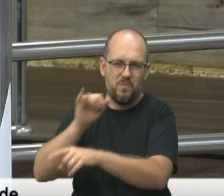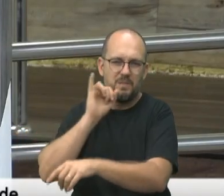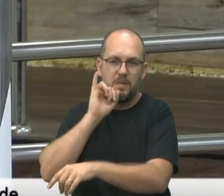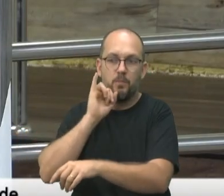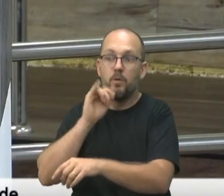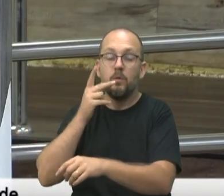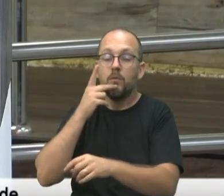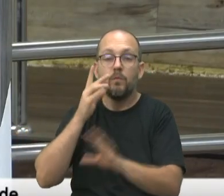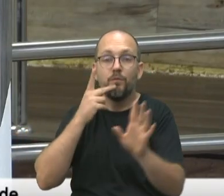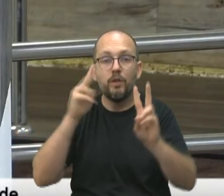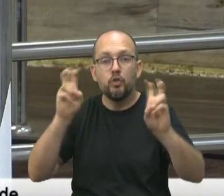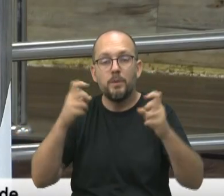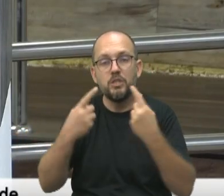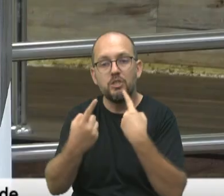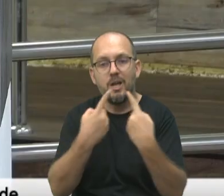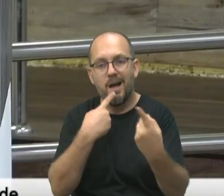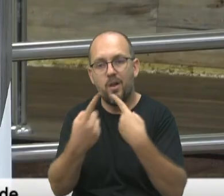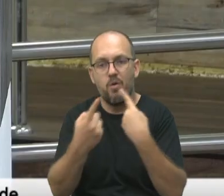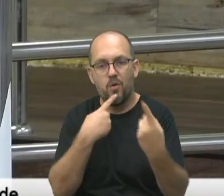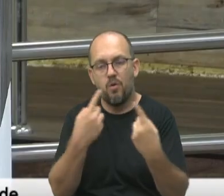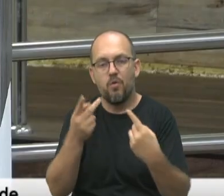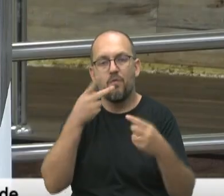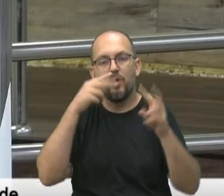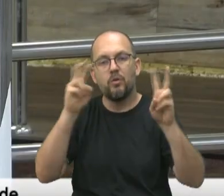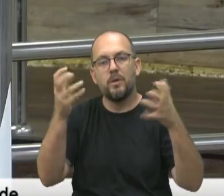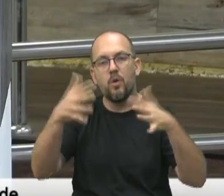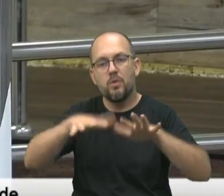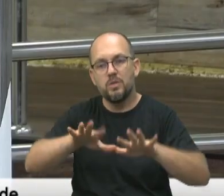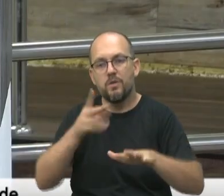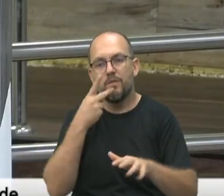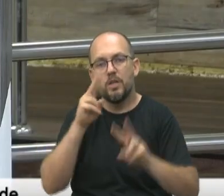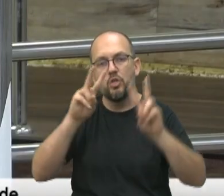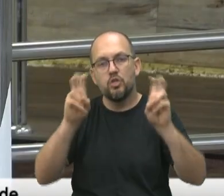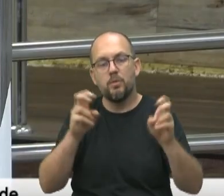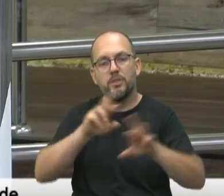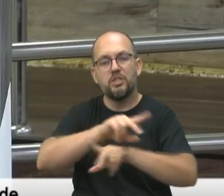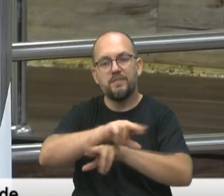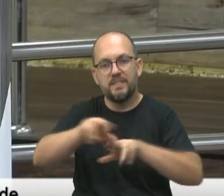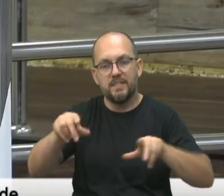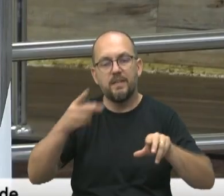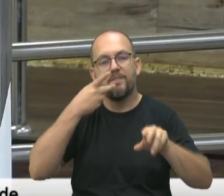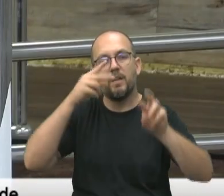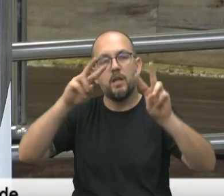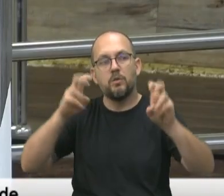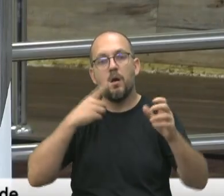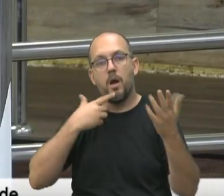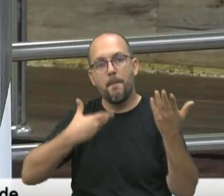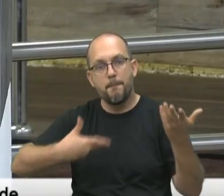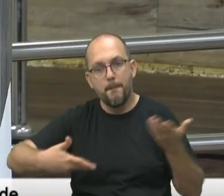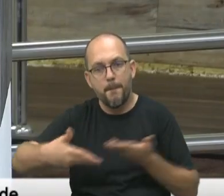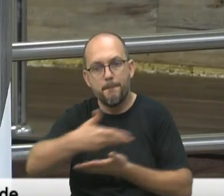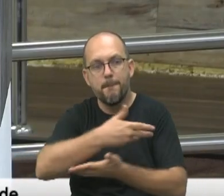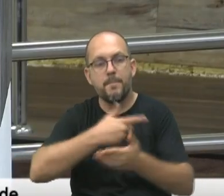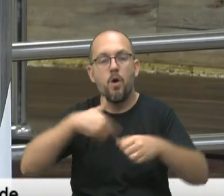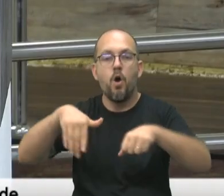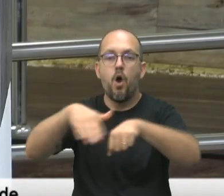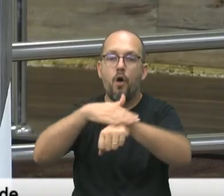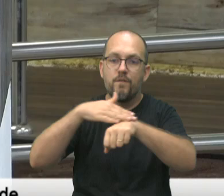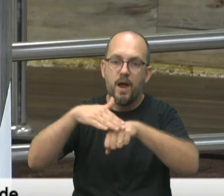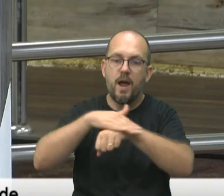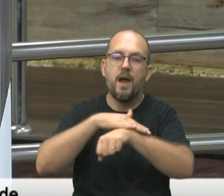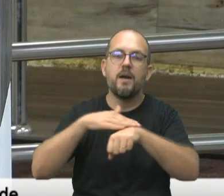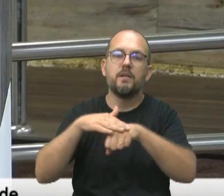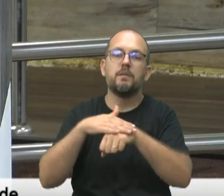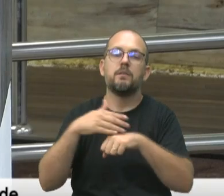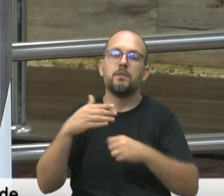sobre diálogo, quando a gente falar sobre inclusão, quando a gente falar sobre diversidade, quando a gente pautar conversa, quando a gente